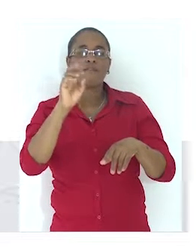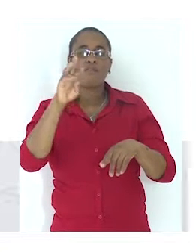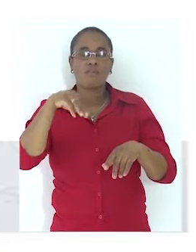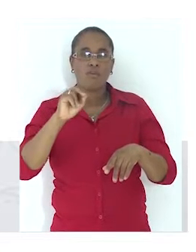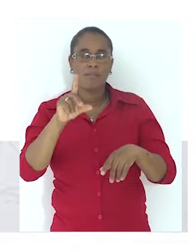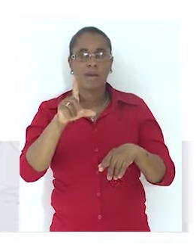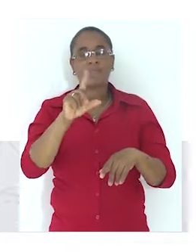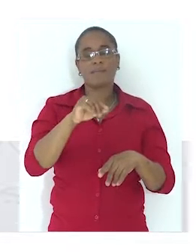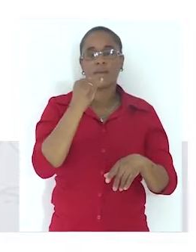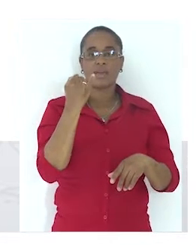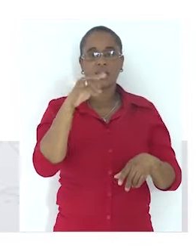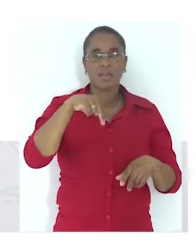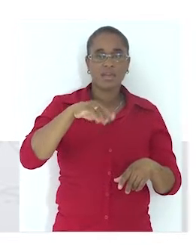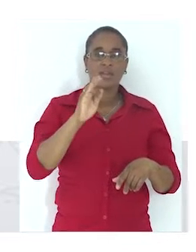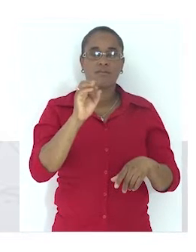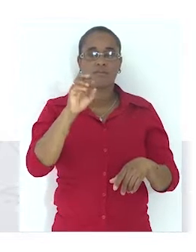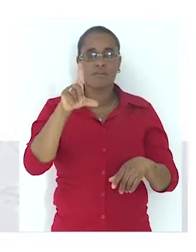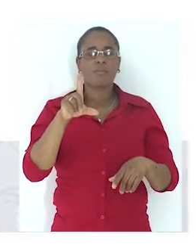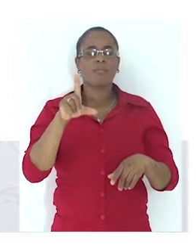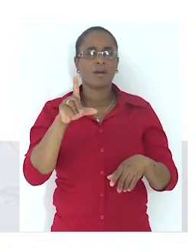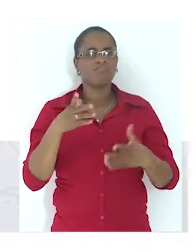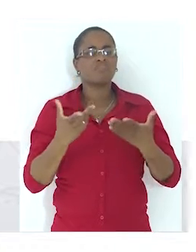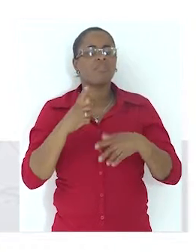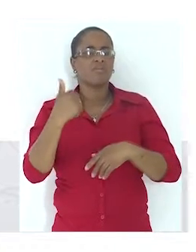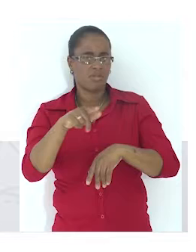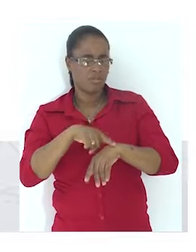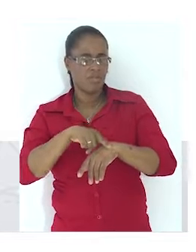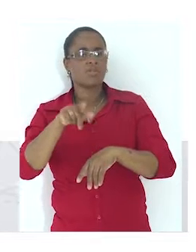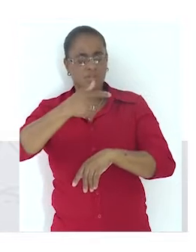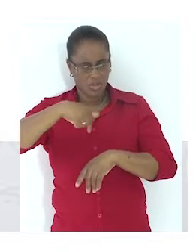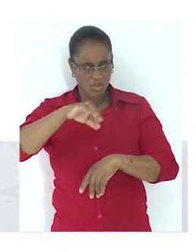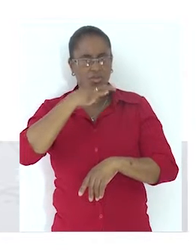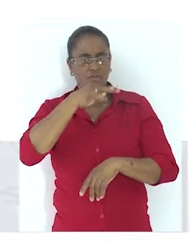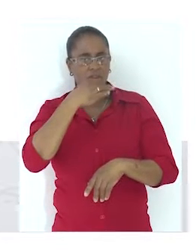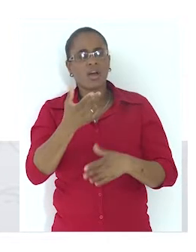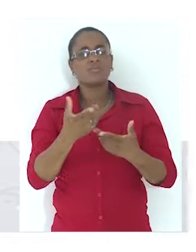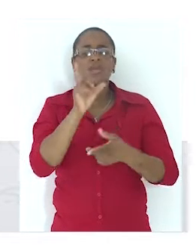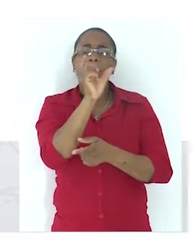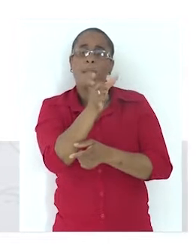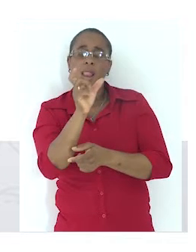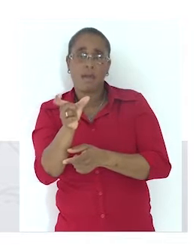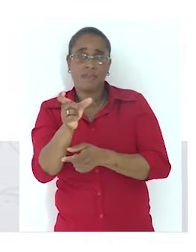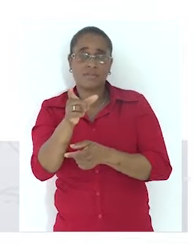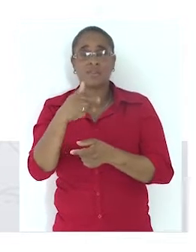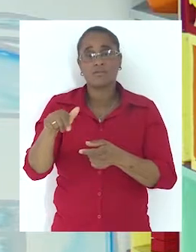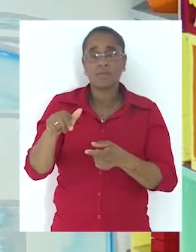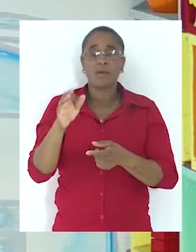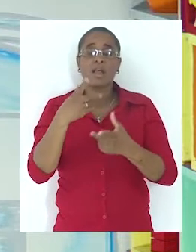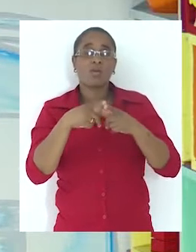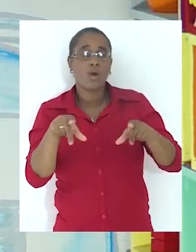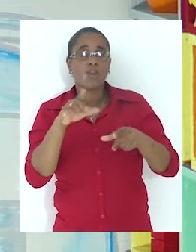informal. Claro, há momentos que nós dizemos determinadas palavras que vão para a linguagem